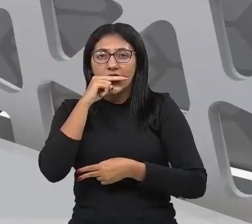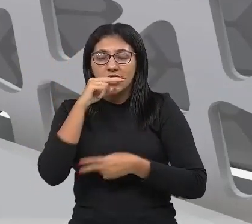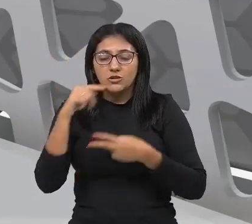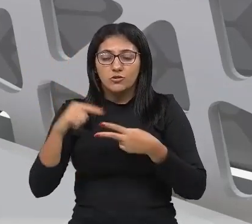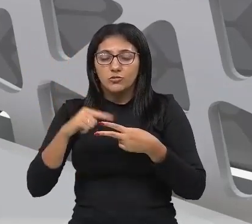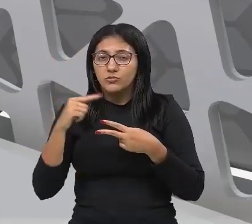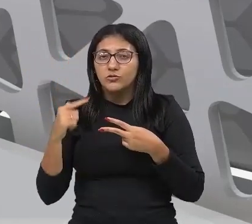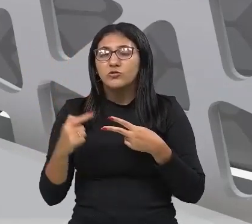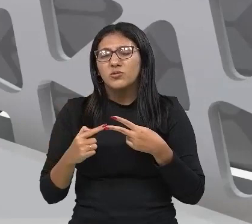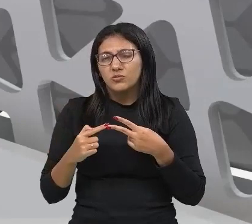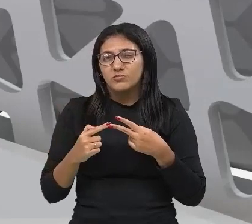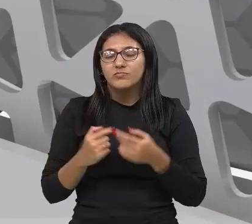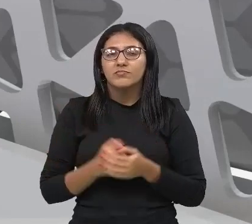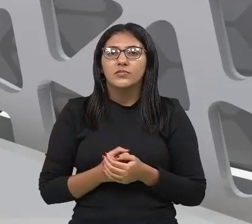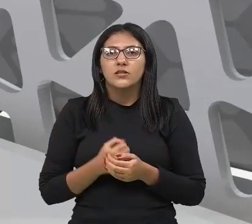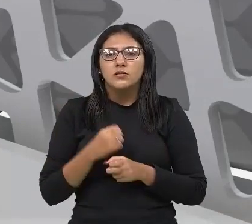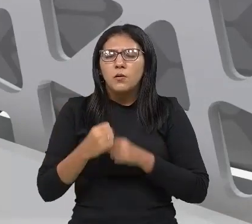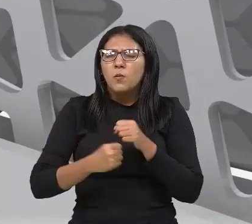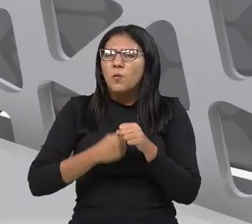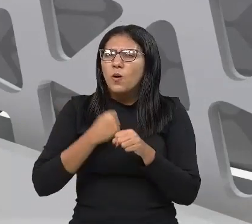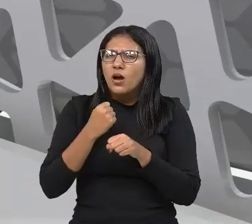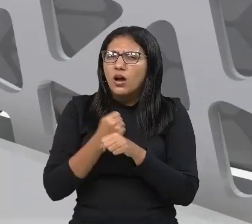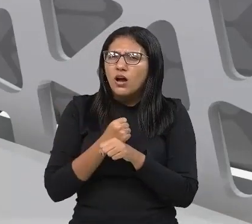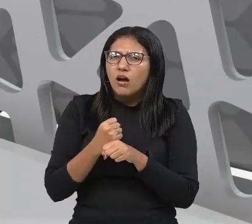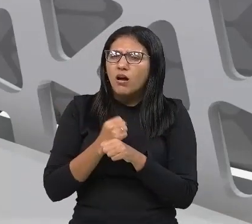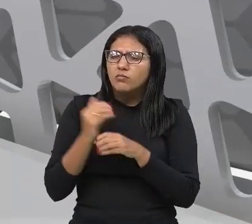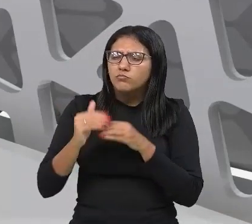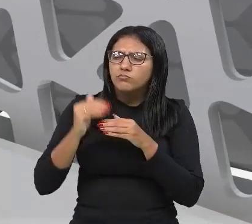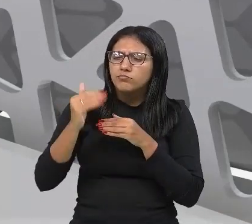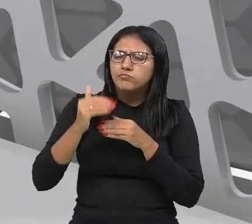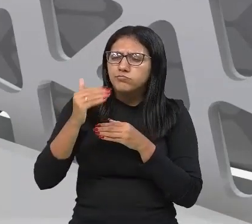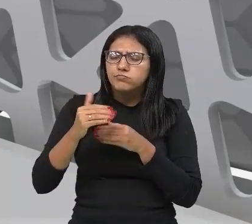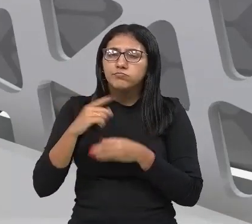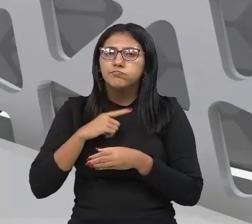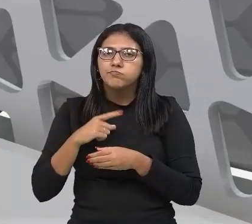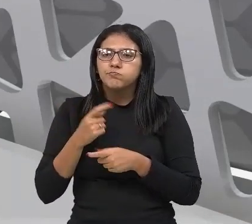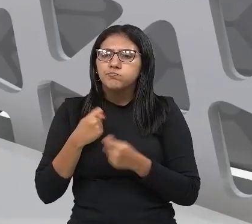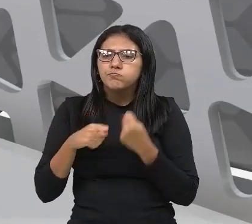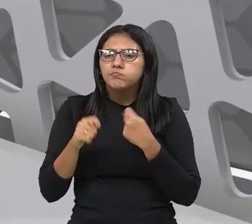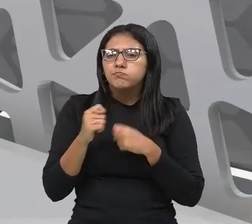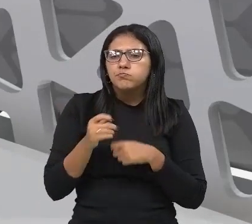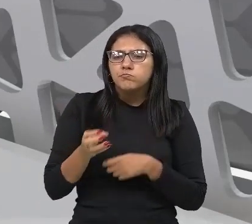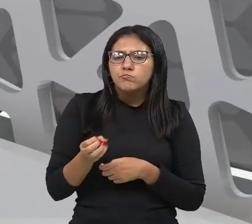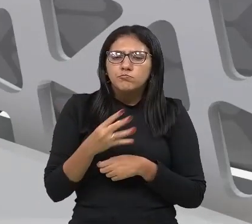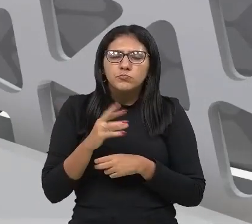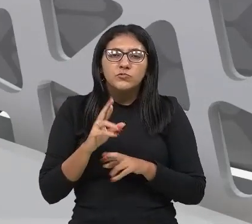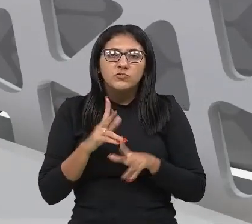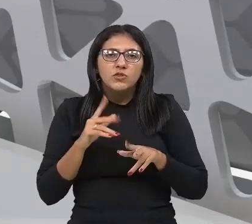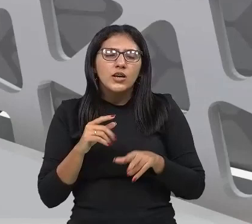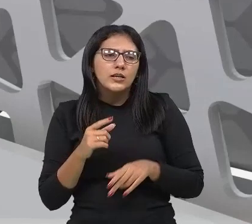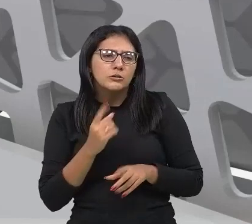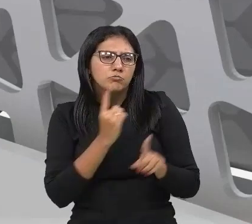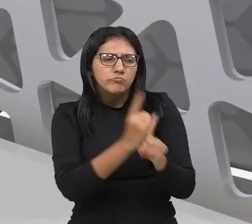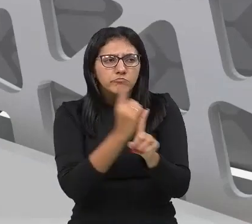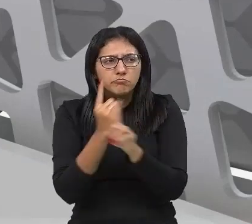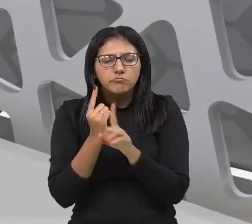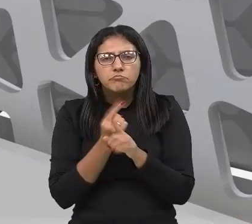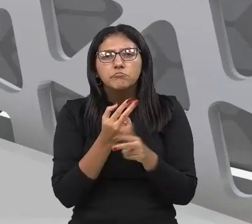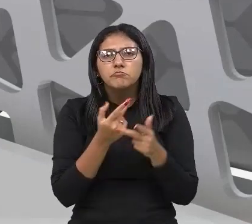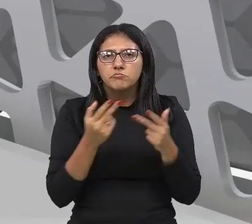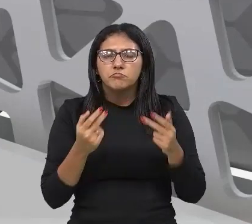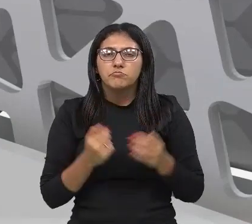passar dos anos, outras situações, outras economias, outras matérias-primas vão surgindo e no